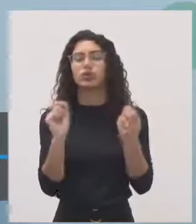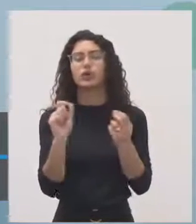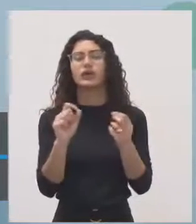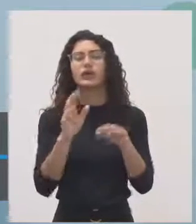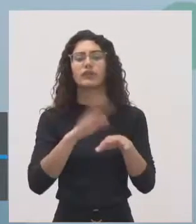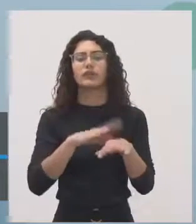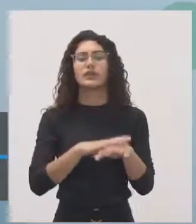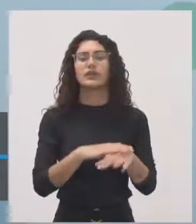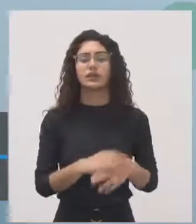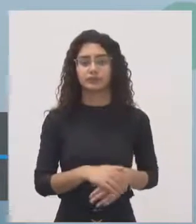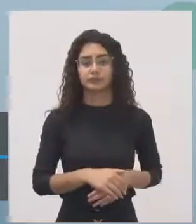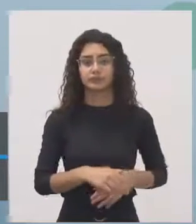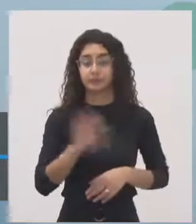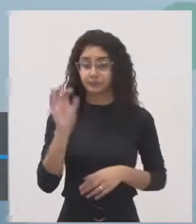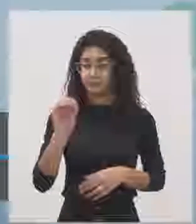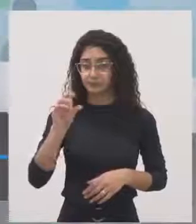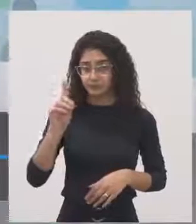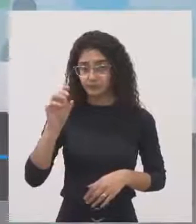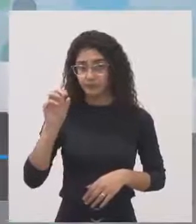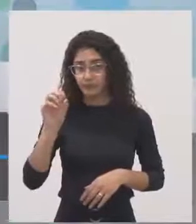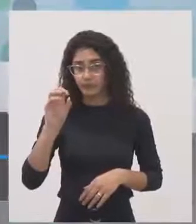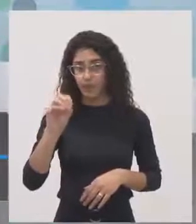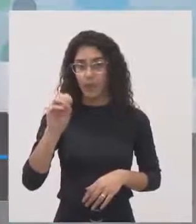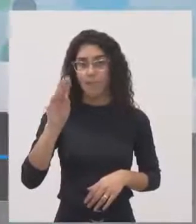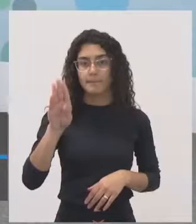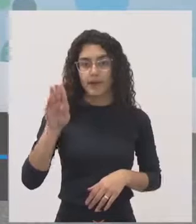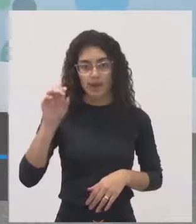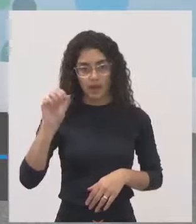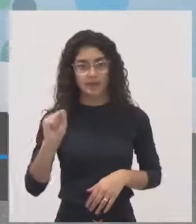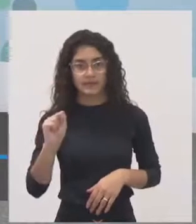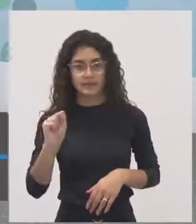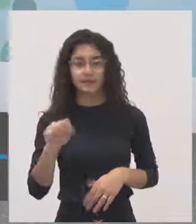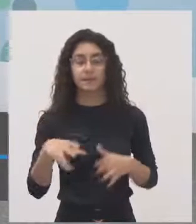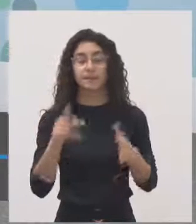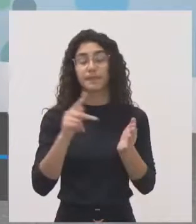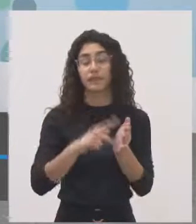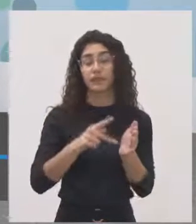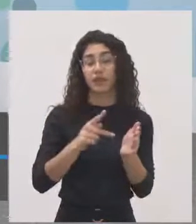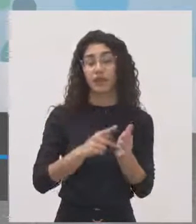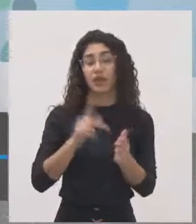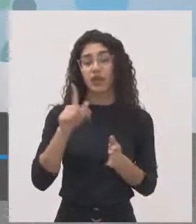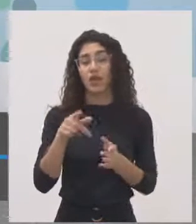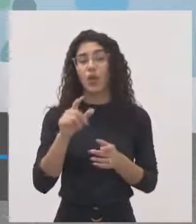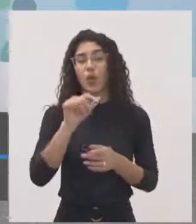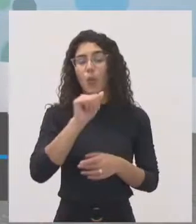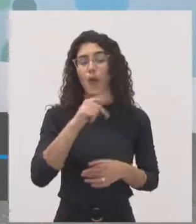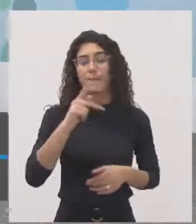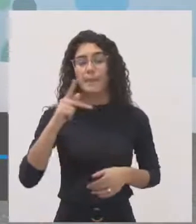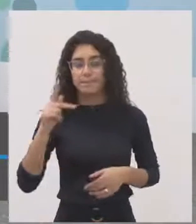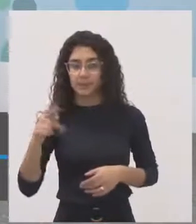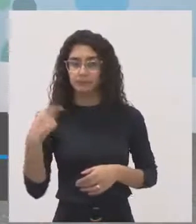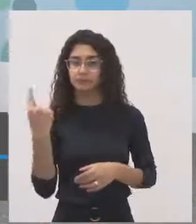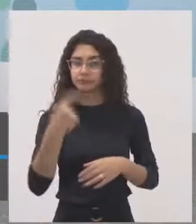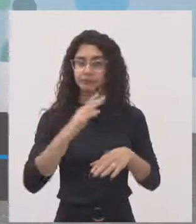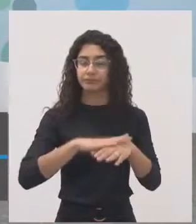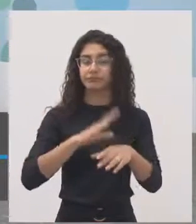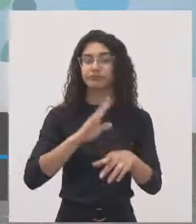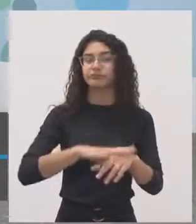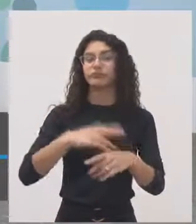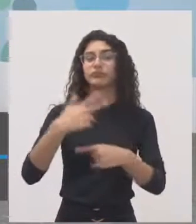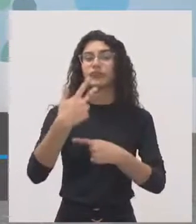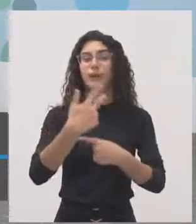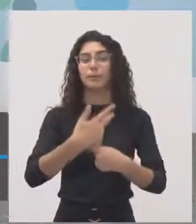dentro dele? O OBS, na verdade, ele é um aplicativo de a gente fazer live, né?